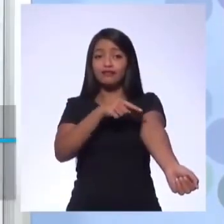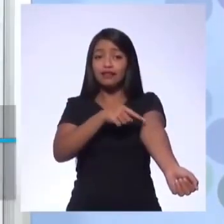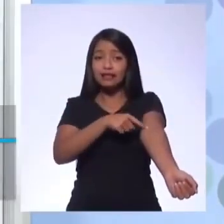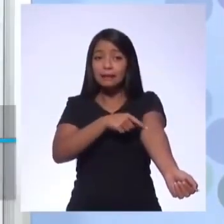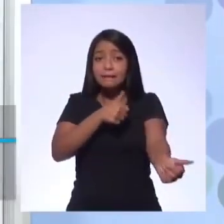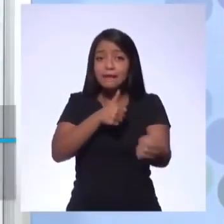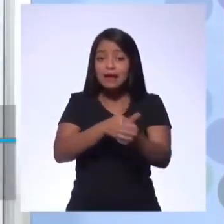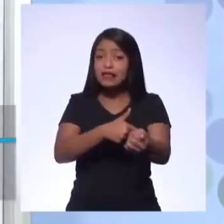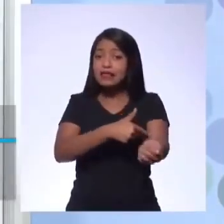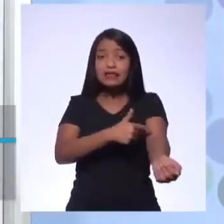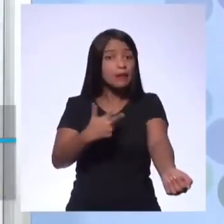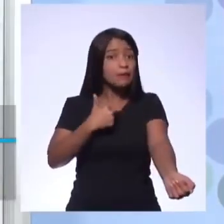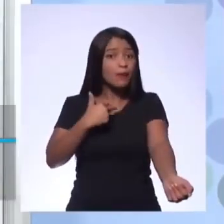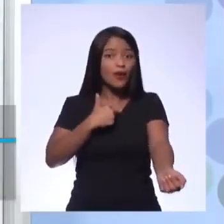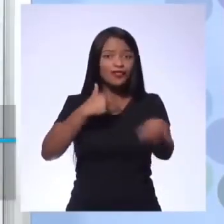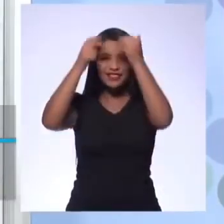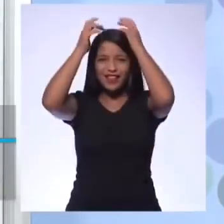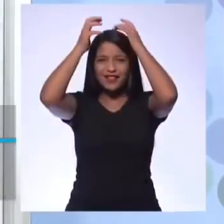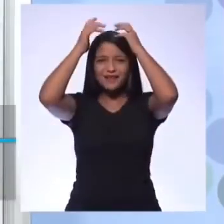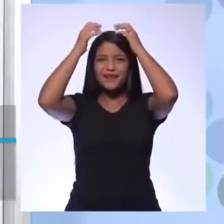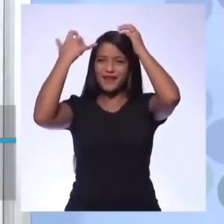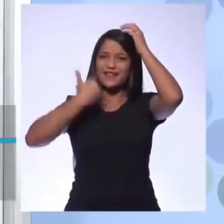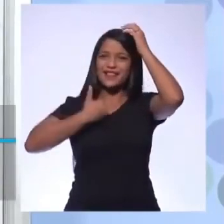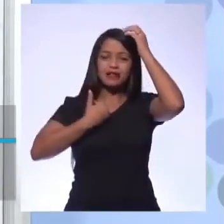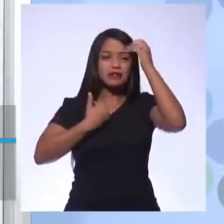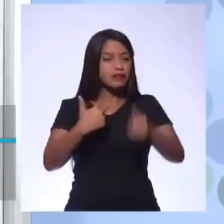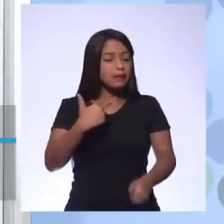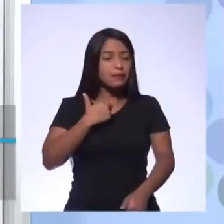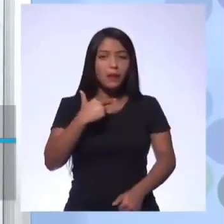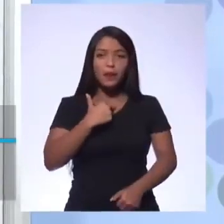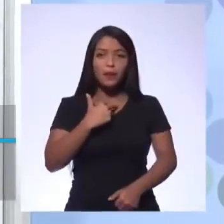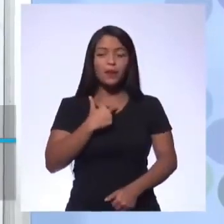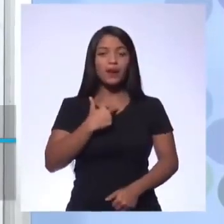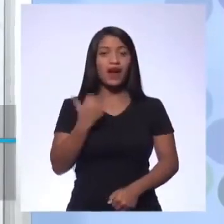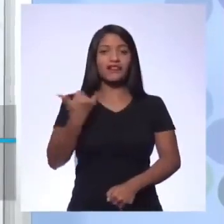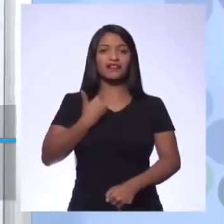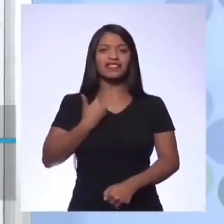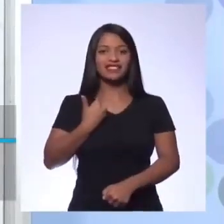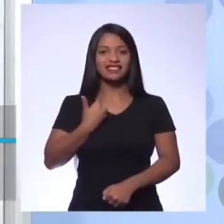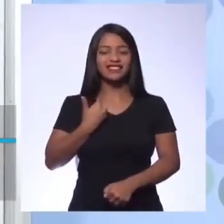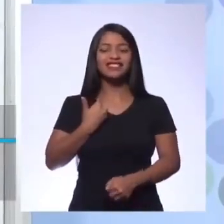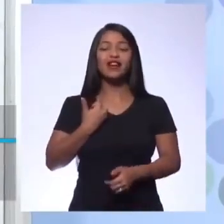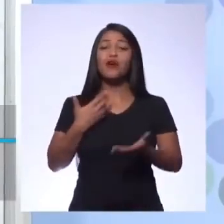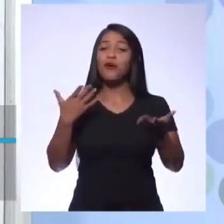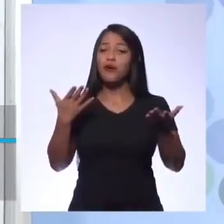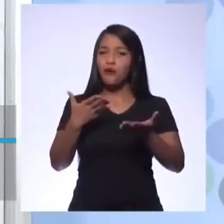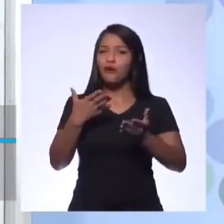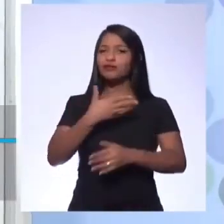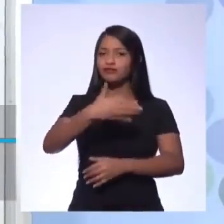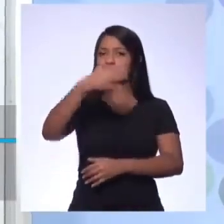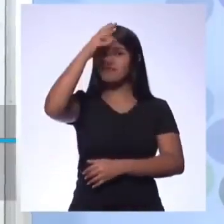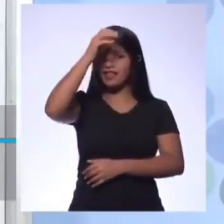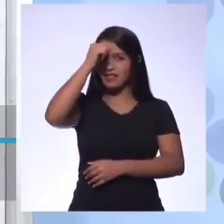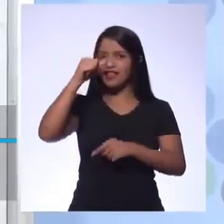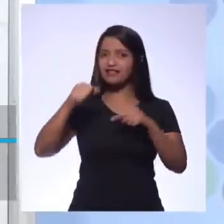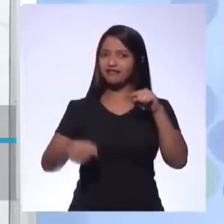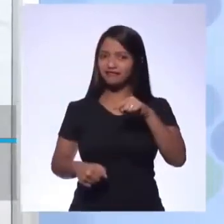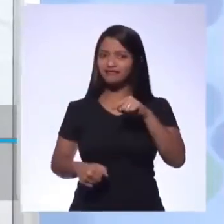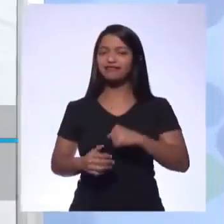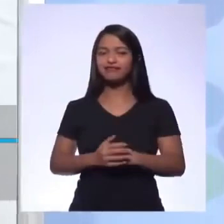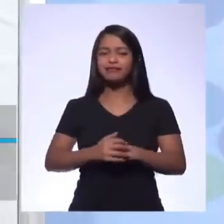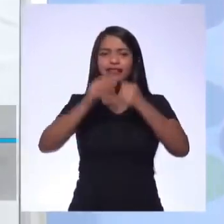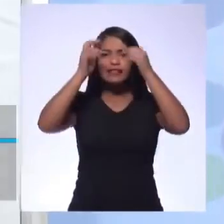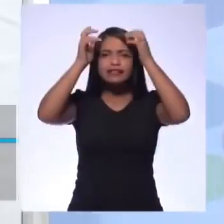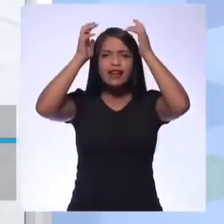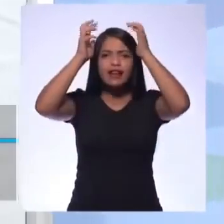É uma ligação nervosa que tem um aviso. A gente vai trabalhar com isso aqui hoje. Como é que o cérebro avisa